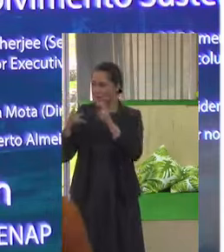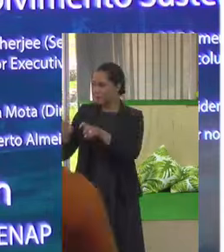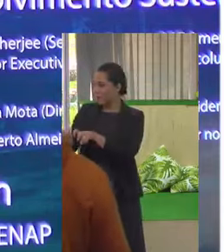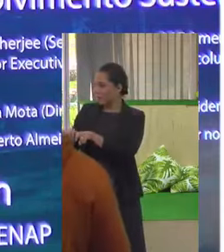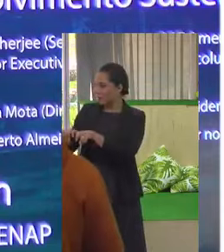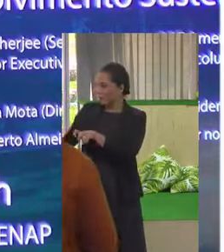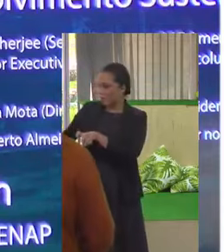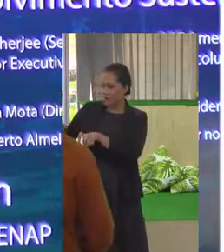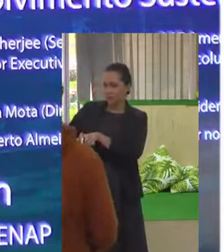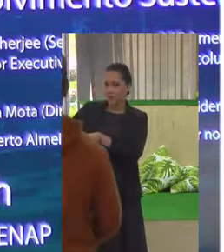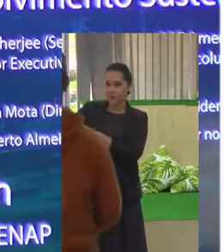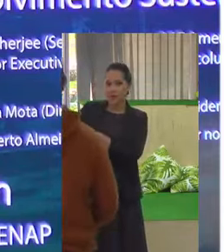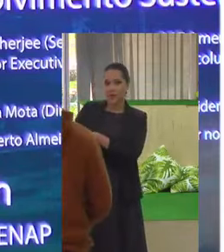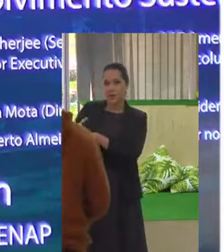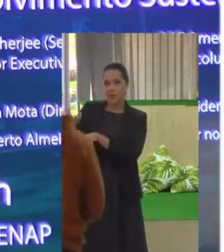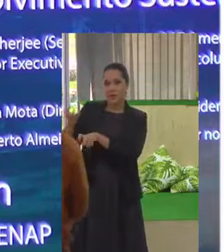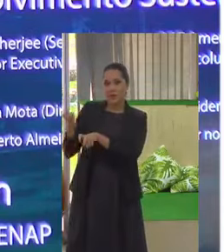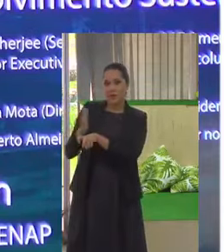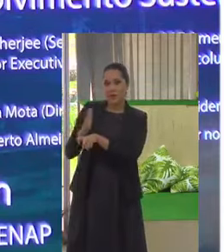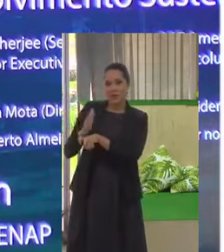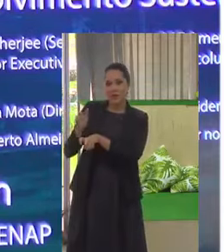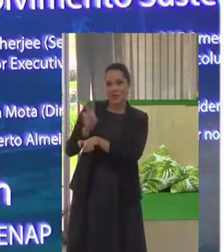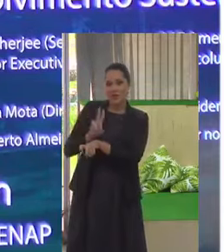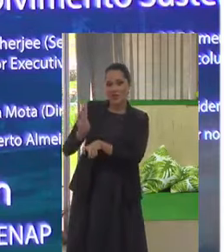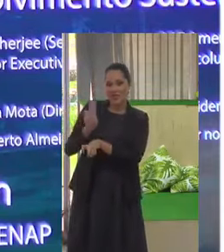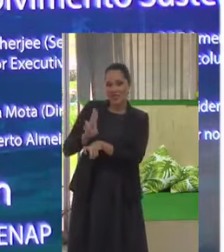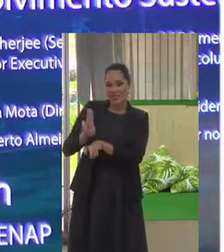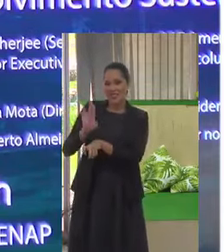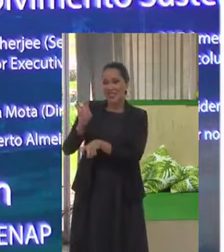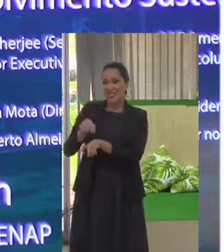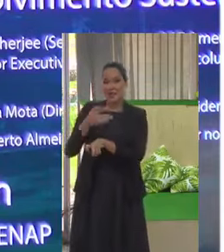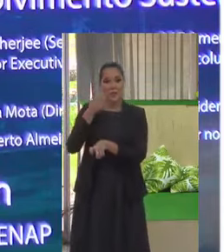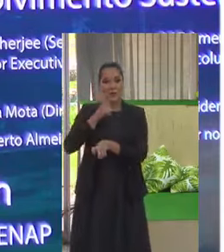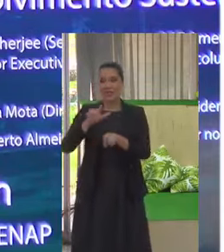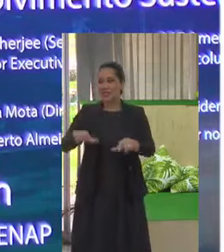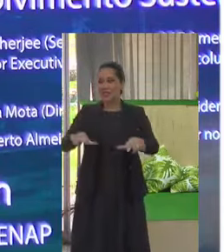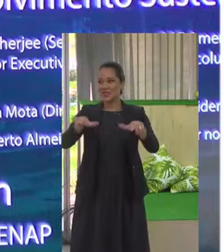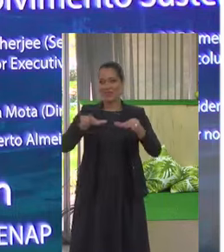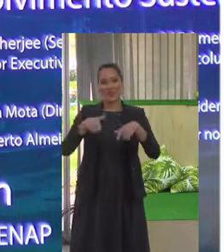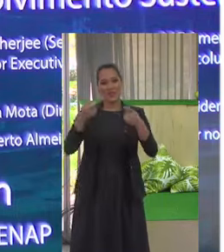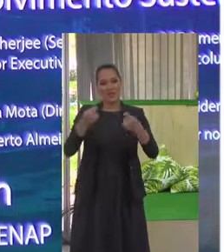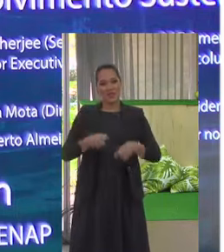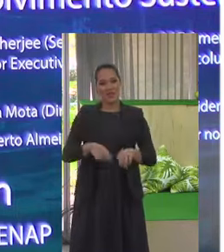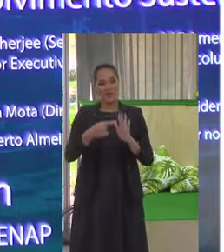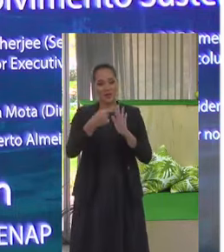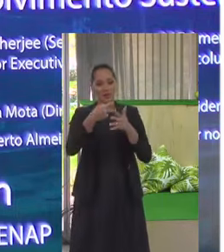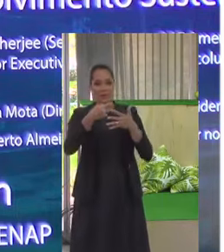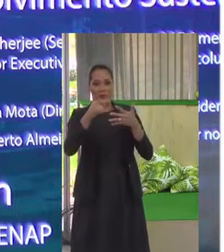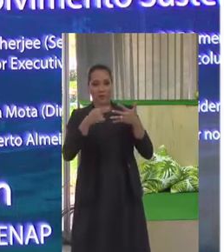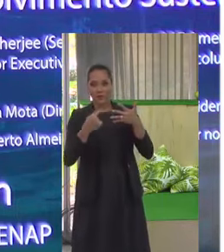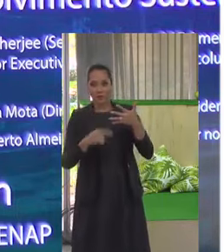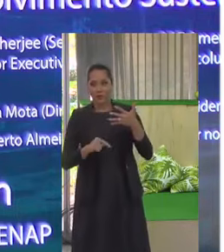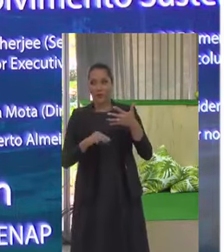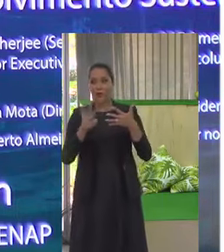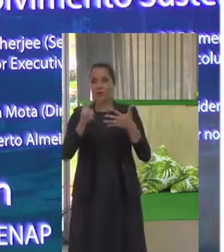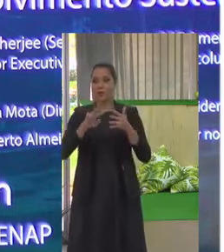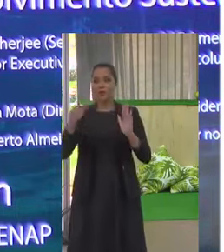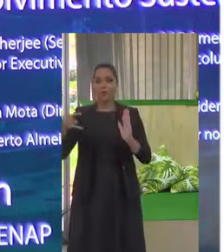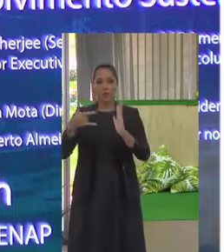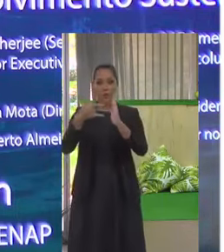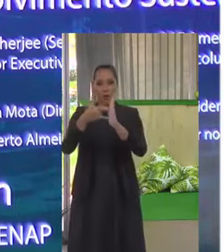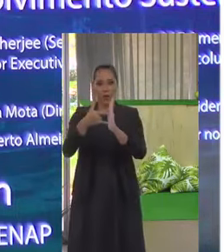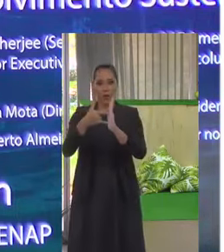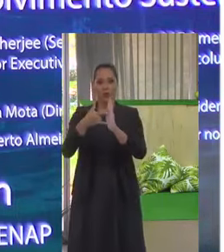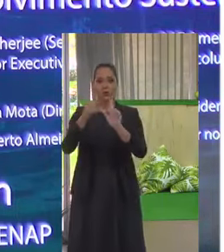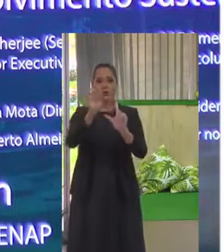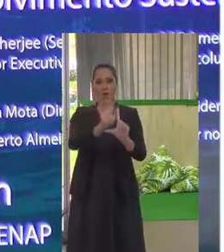lateral, vi que algumas pessoas já estão usando. Para receber o certificado, é necessário fazer o check-in acessando o formulário através do